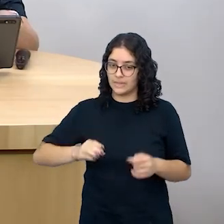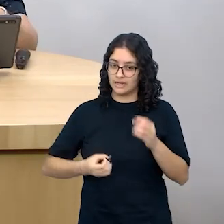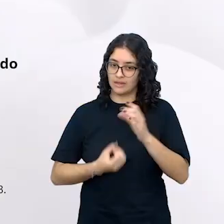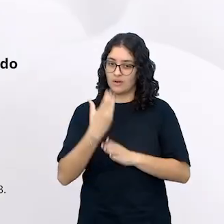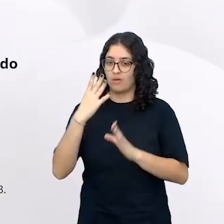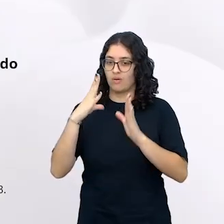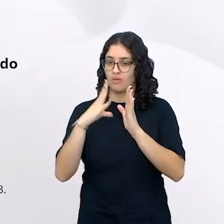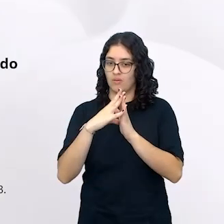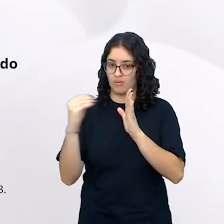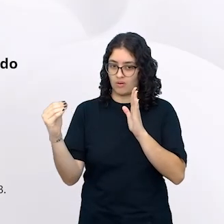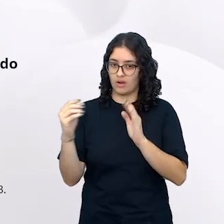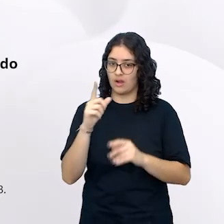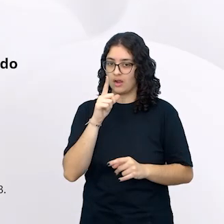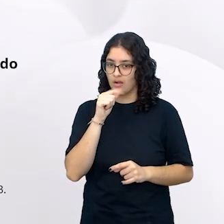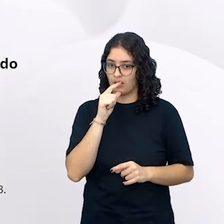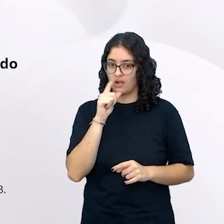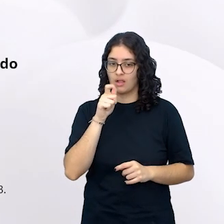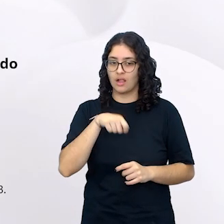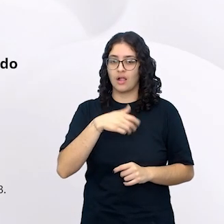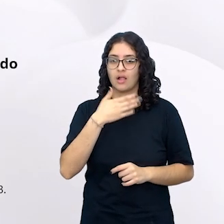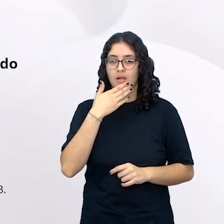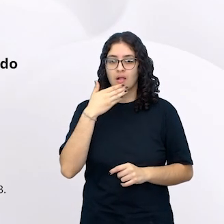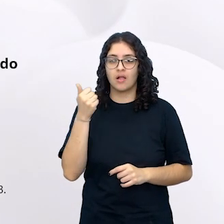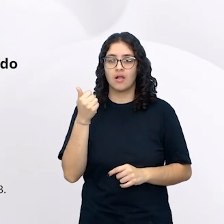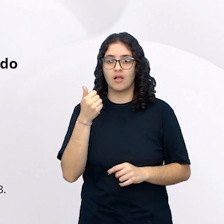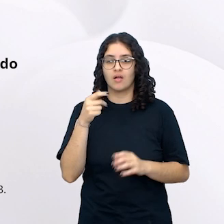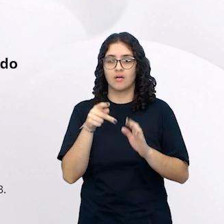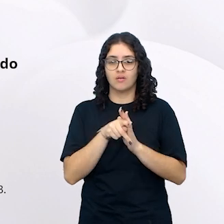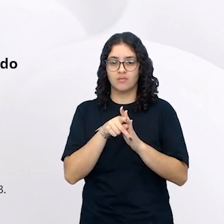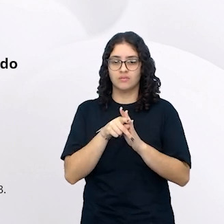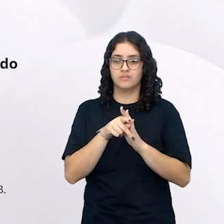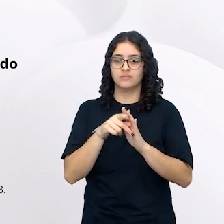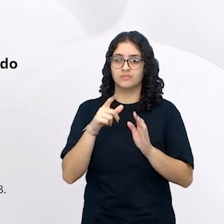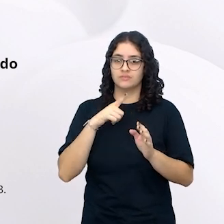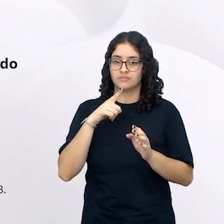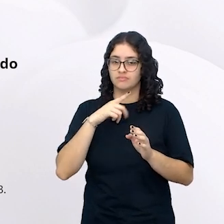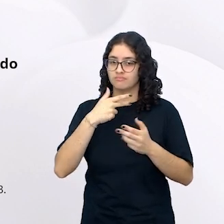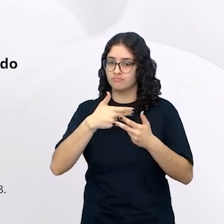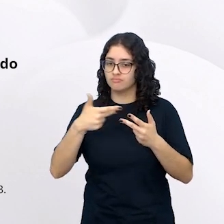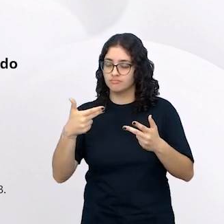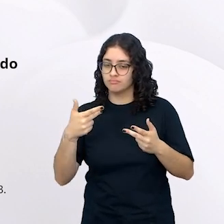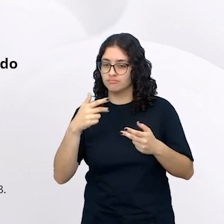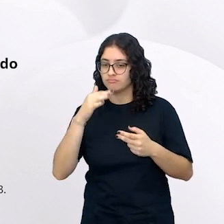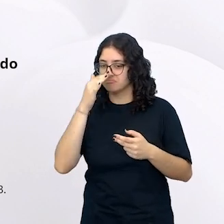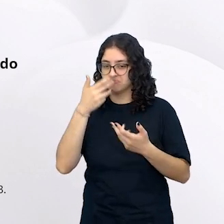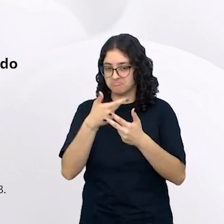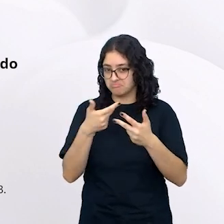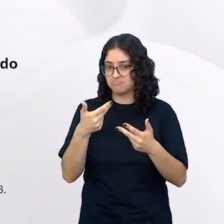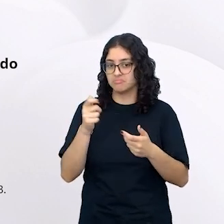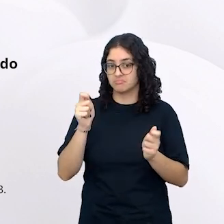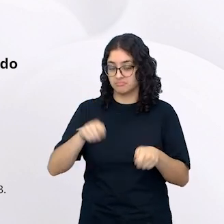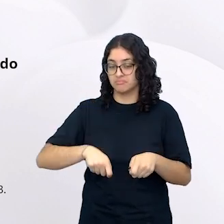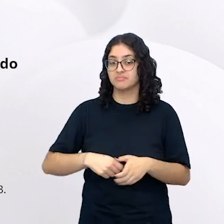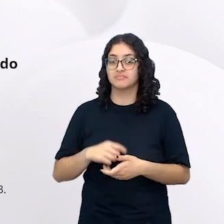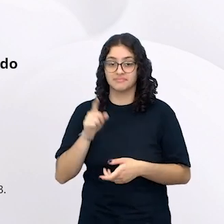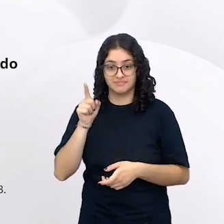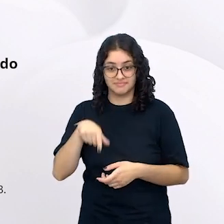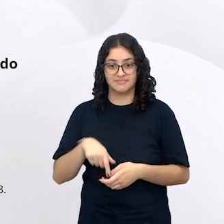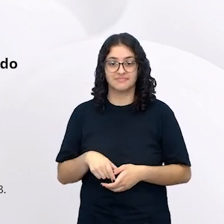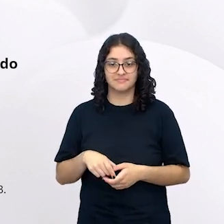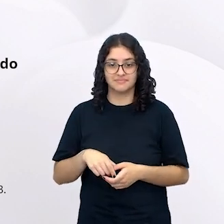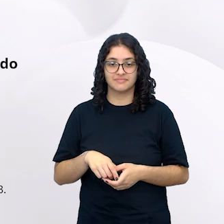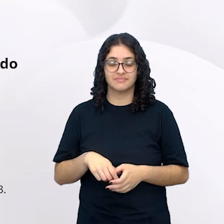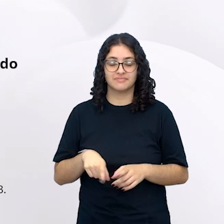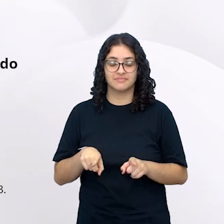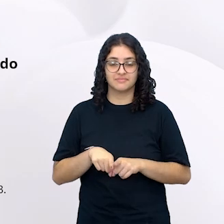de propriedades de água que podem melhorar a compreensão sobre uma ampla variedade de tópicos. É isso mesmo. Temos